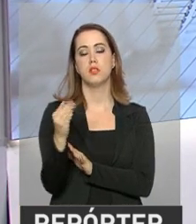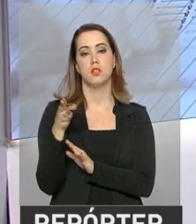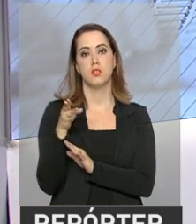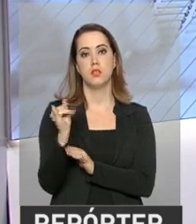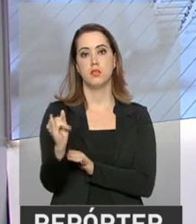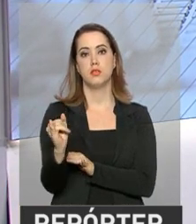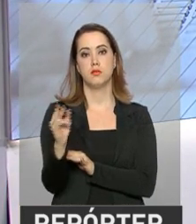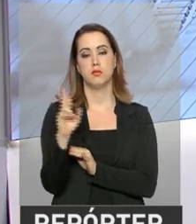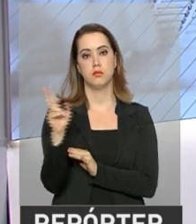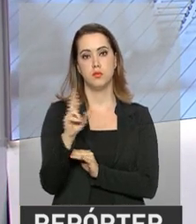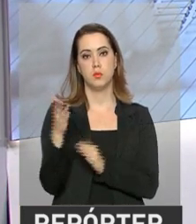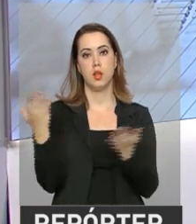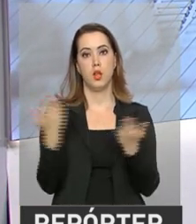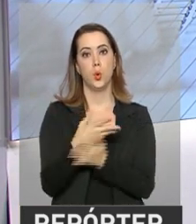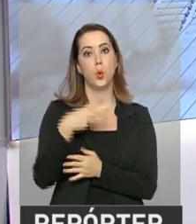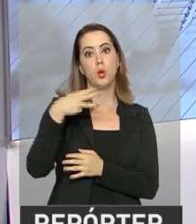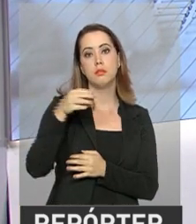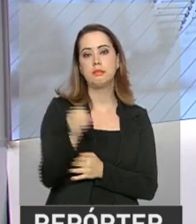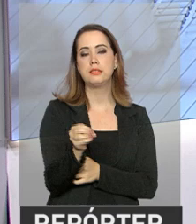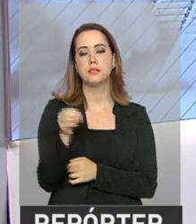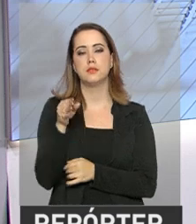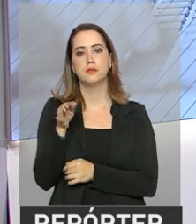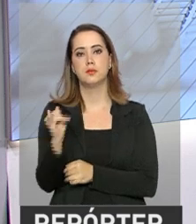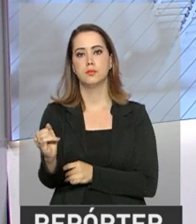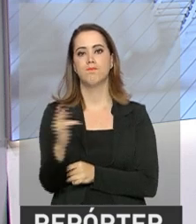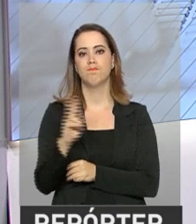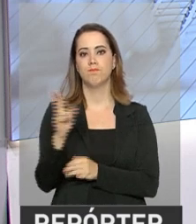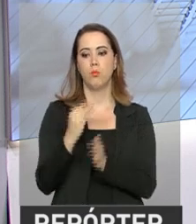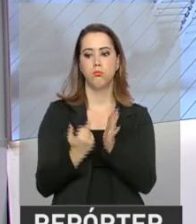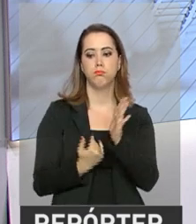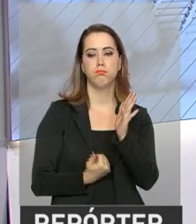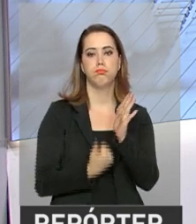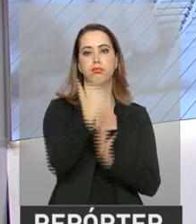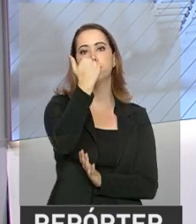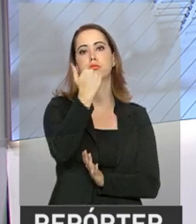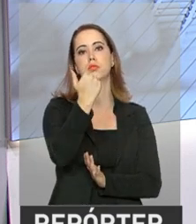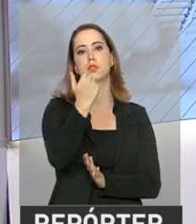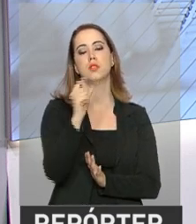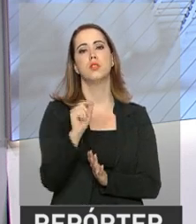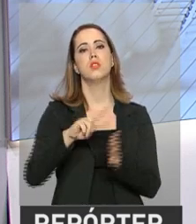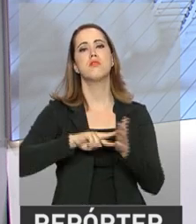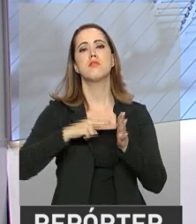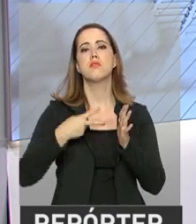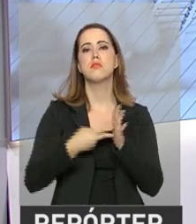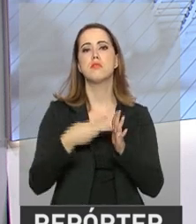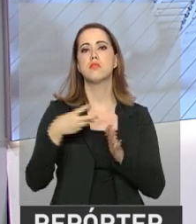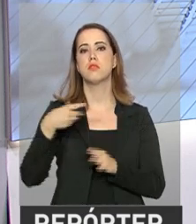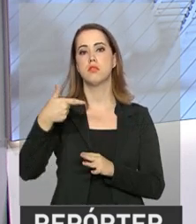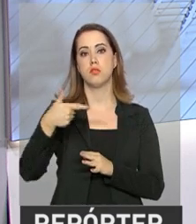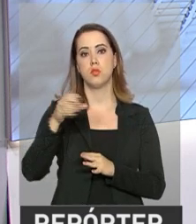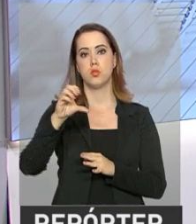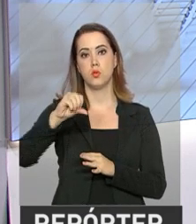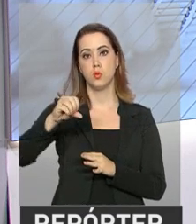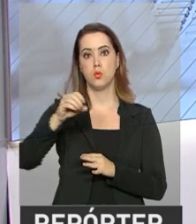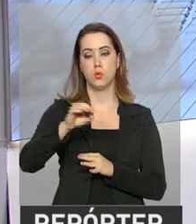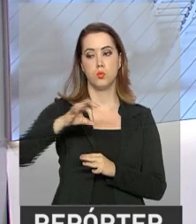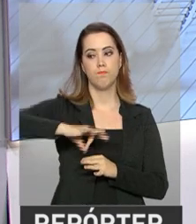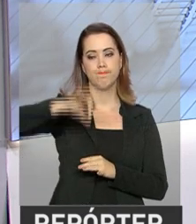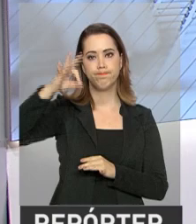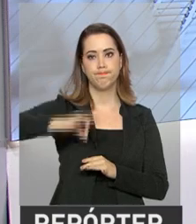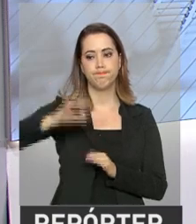2007 para mais de 30 30 bilhões deais em 2014 isso representa um crescimento de mais de